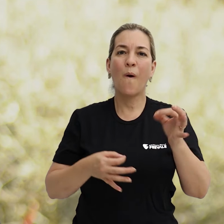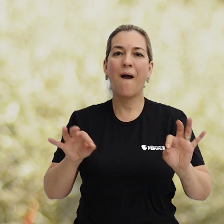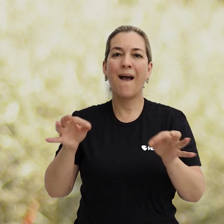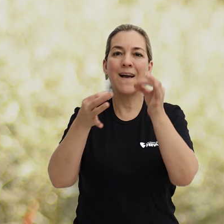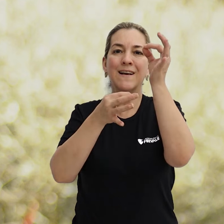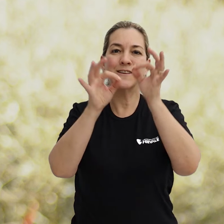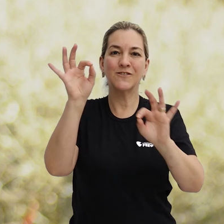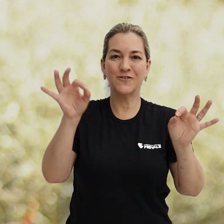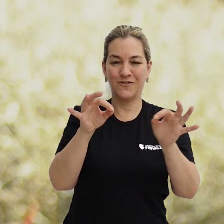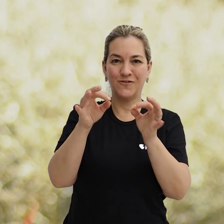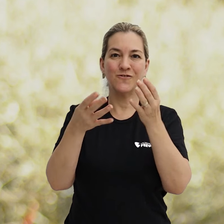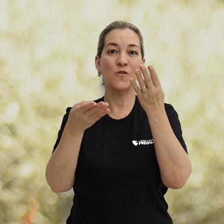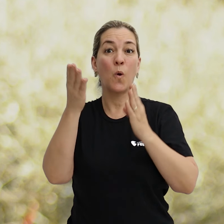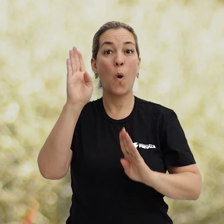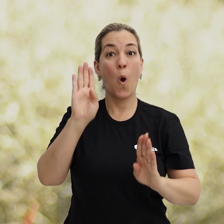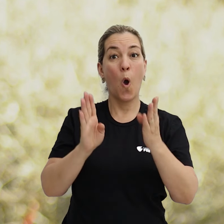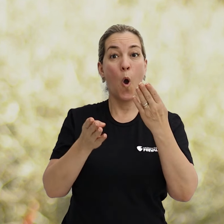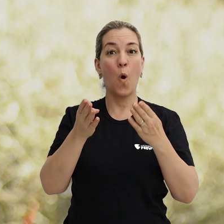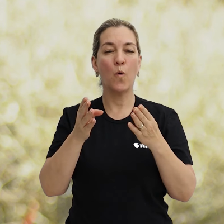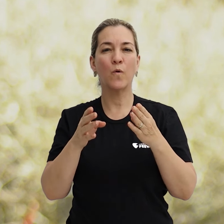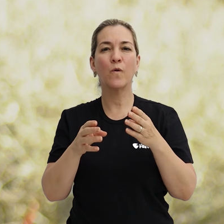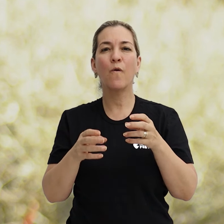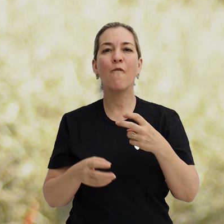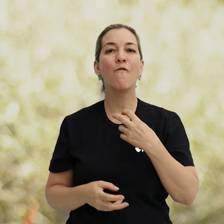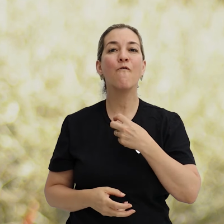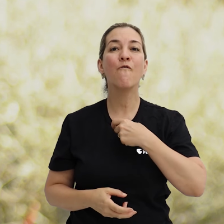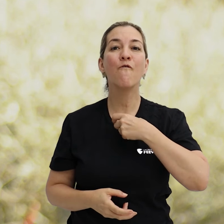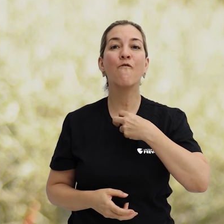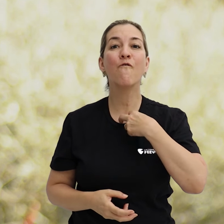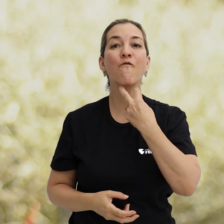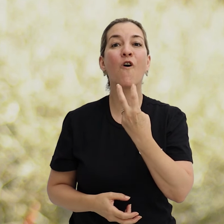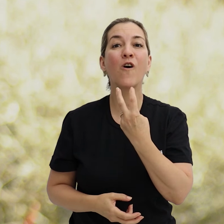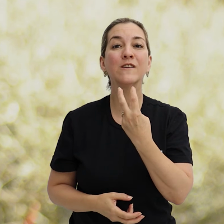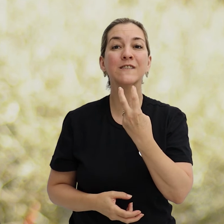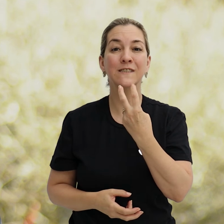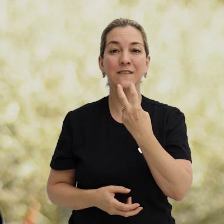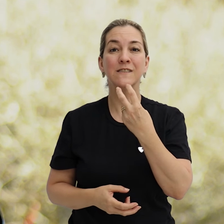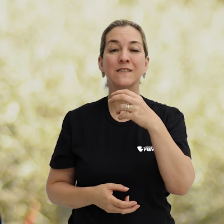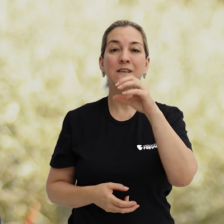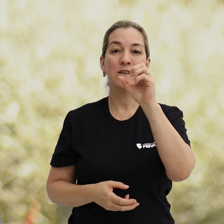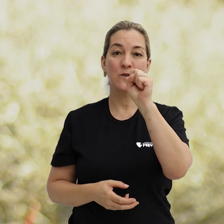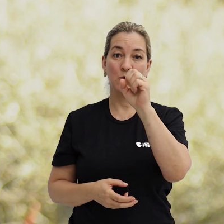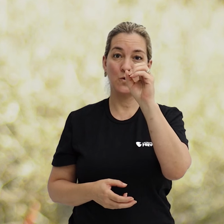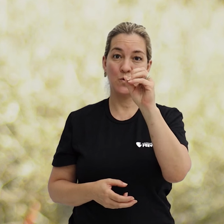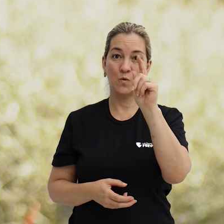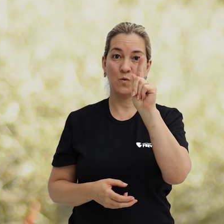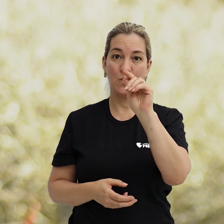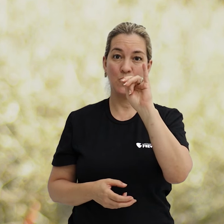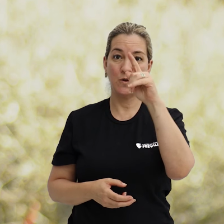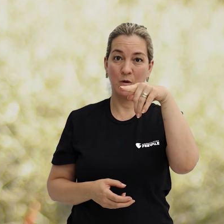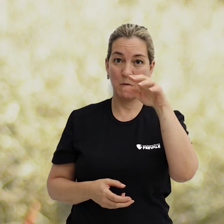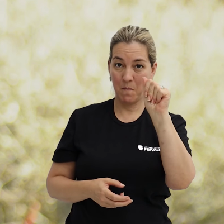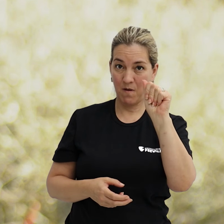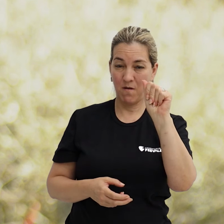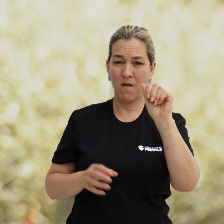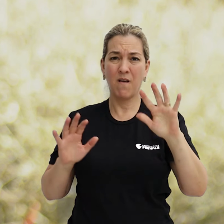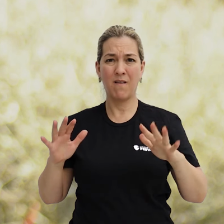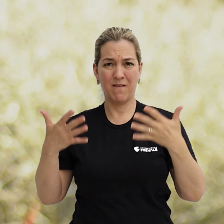Regente do coro Vozes Plenas da Sergipe. E esse evento nós vemos